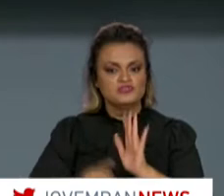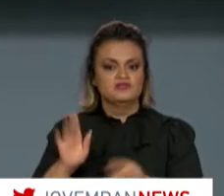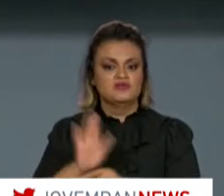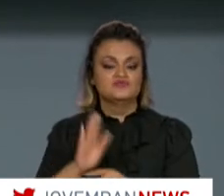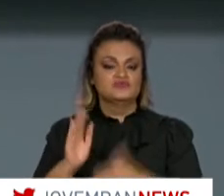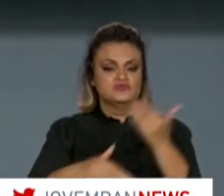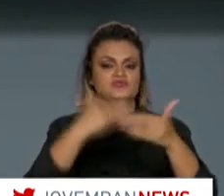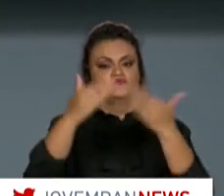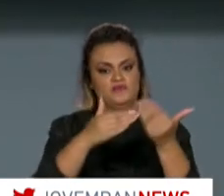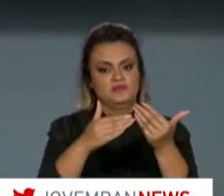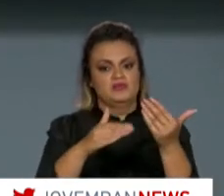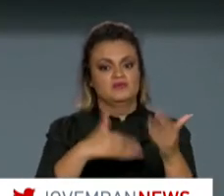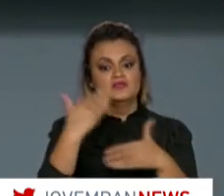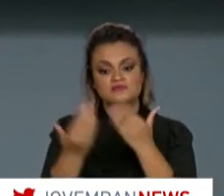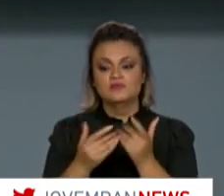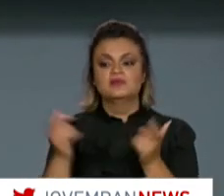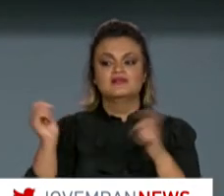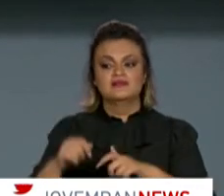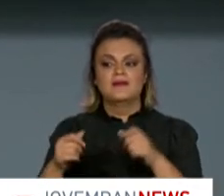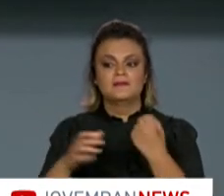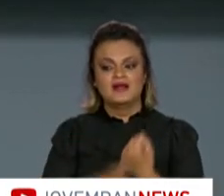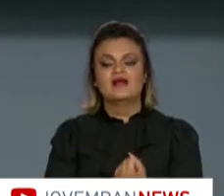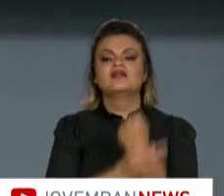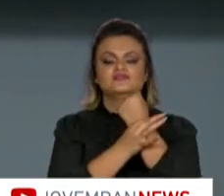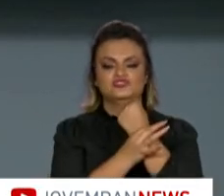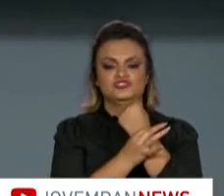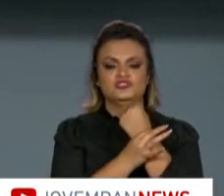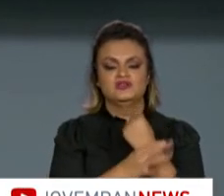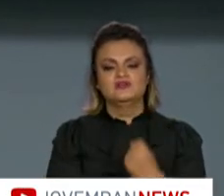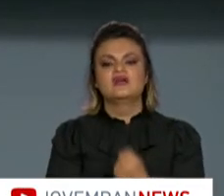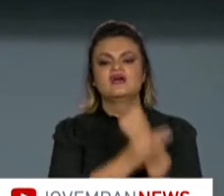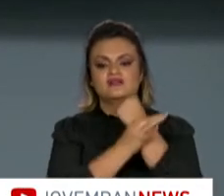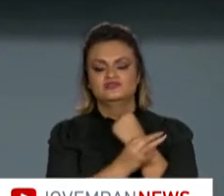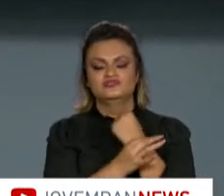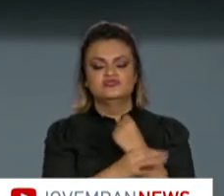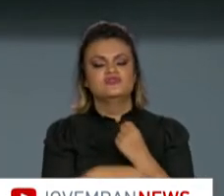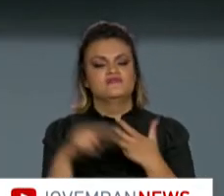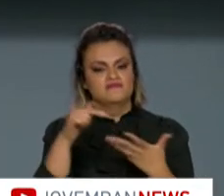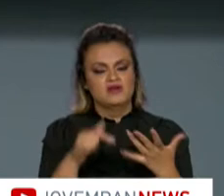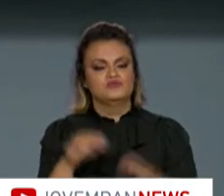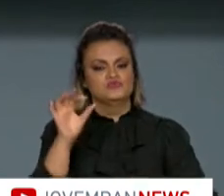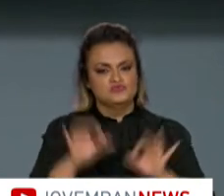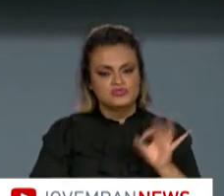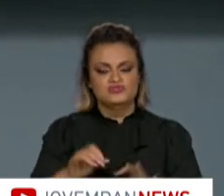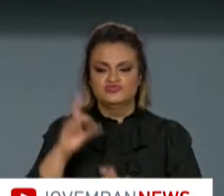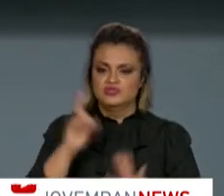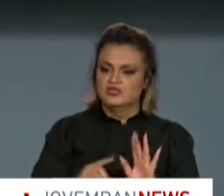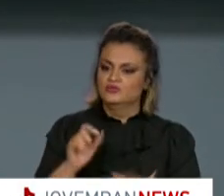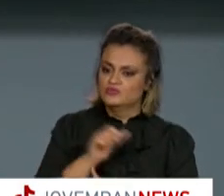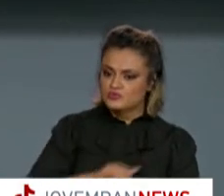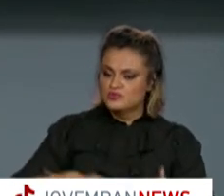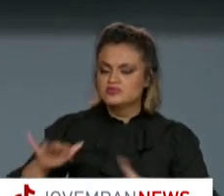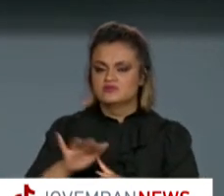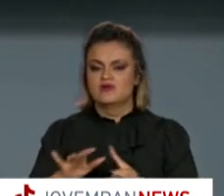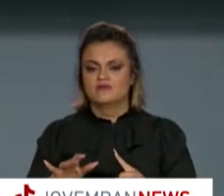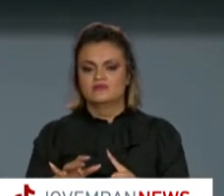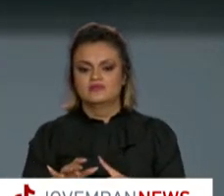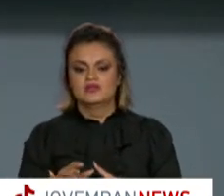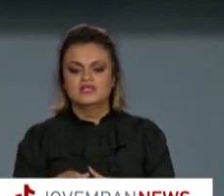desenvolvimento que permita garantir a segurança jurídica dos direitos sociais que